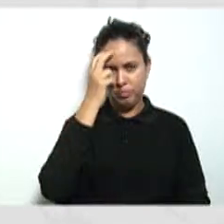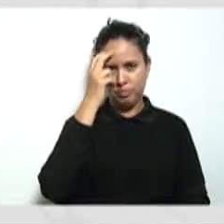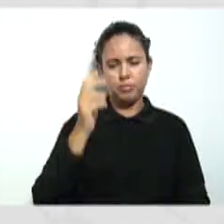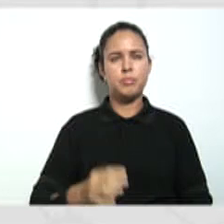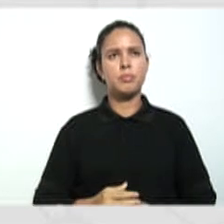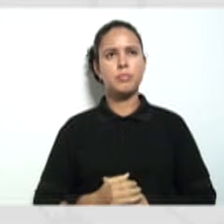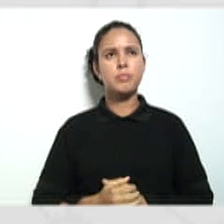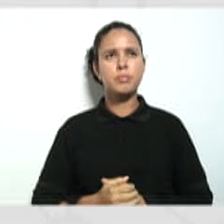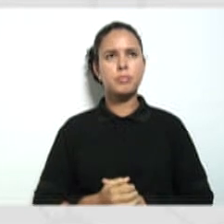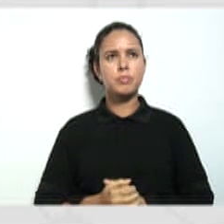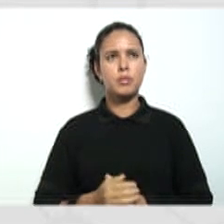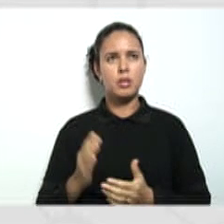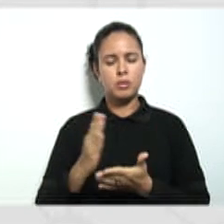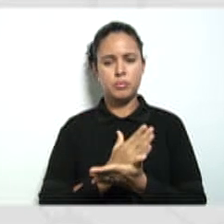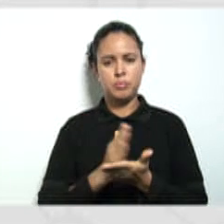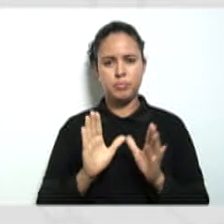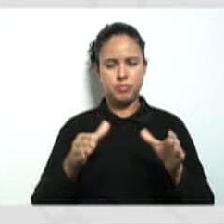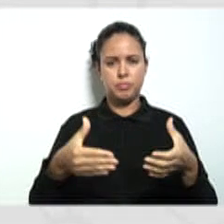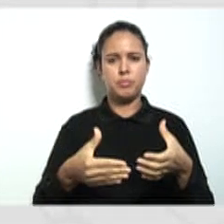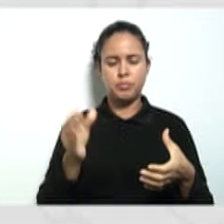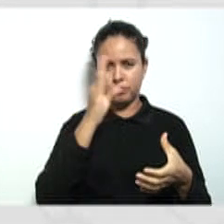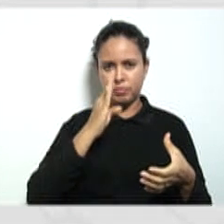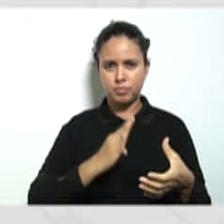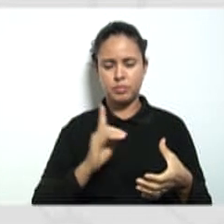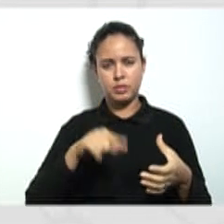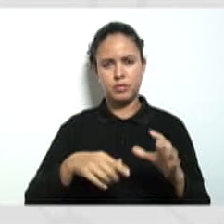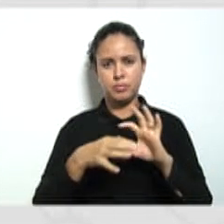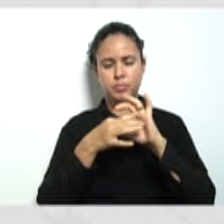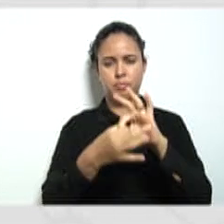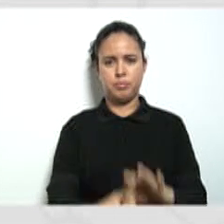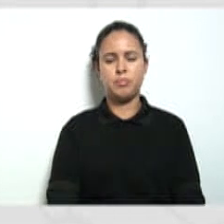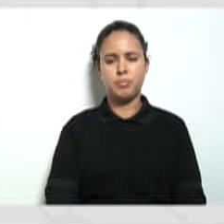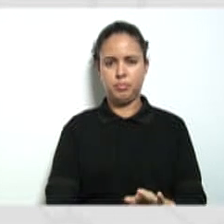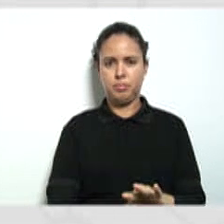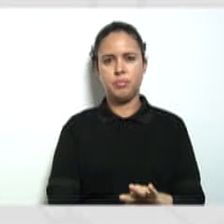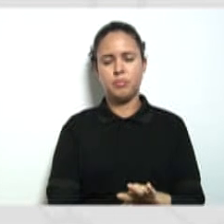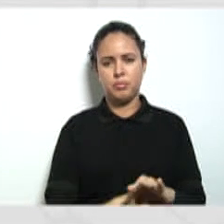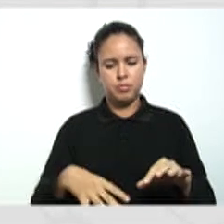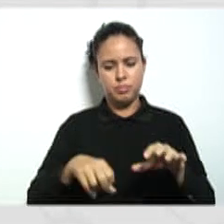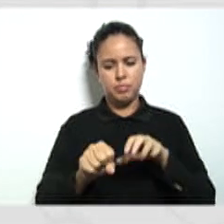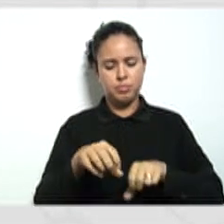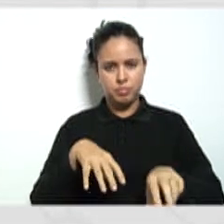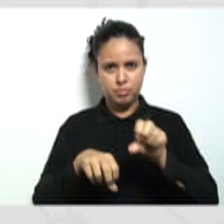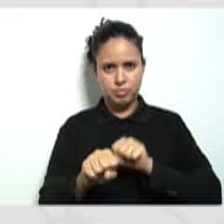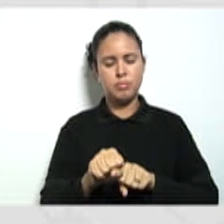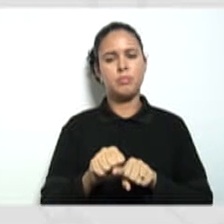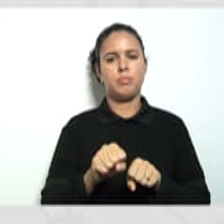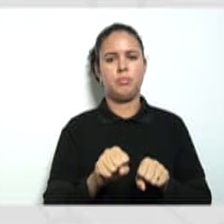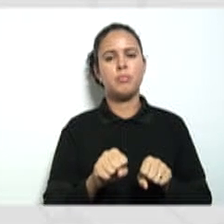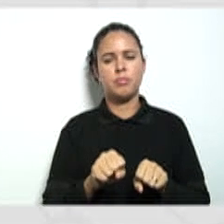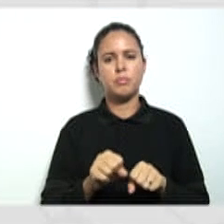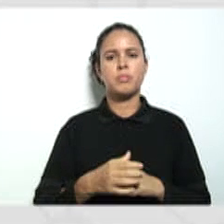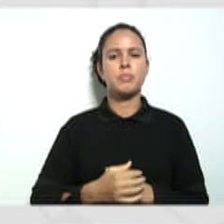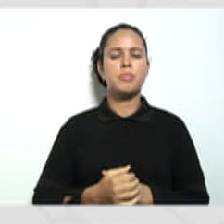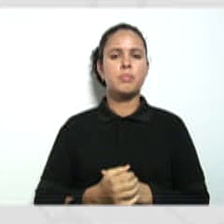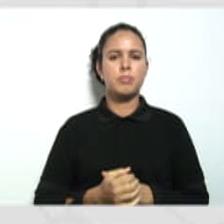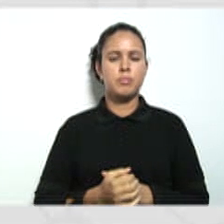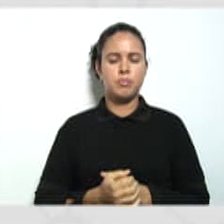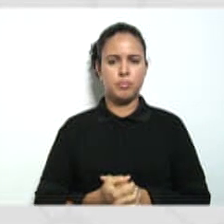gente fala que algumas especificidades do Brasil são diretamente relacionadas ao processo de ocupação do território. Além disso, a